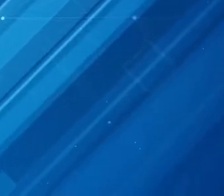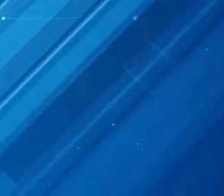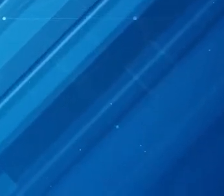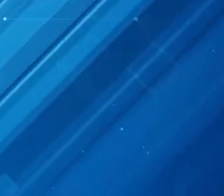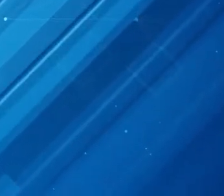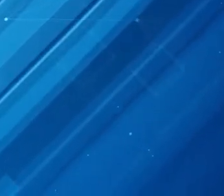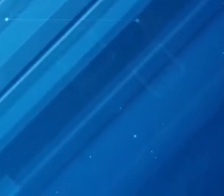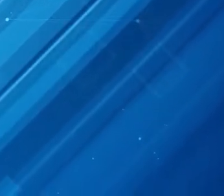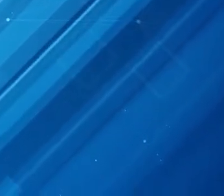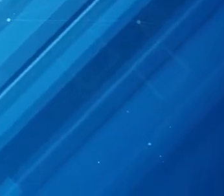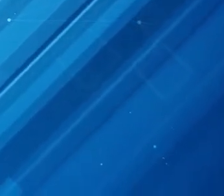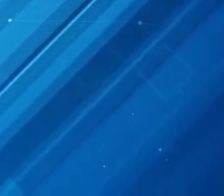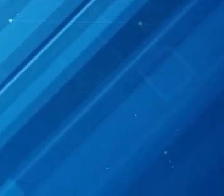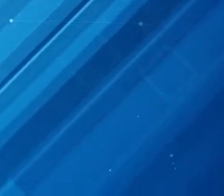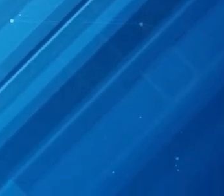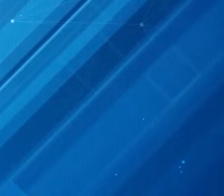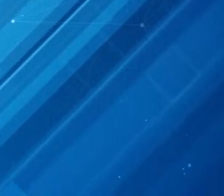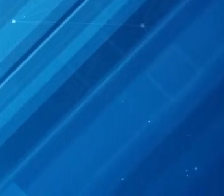music